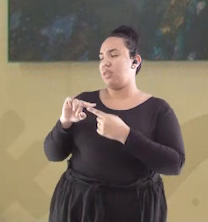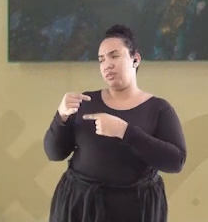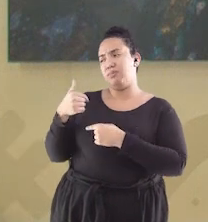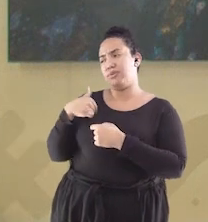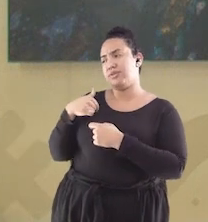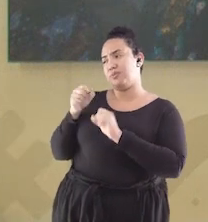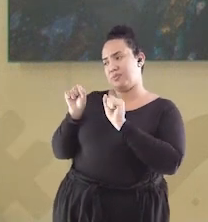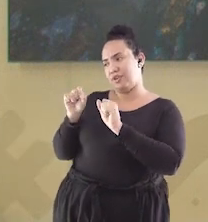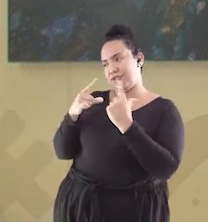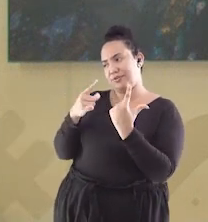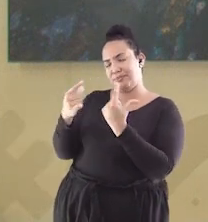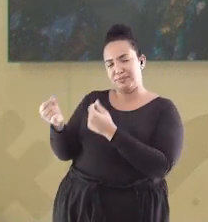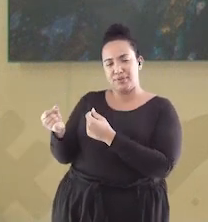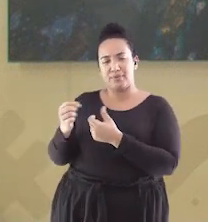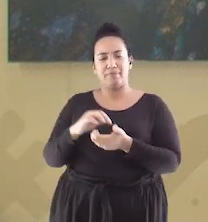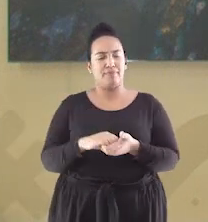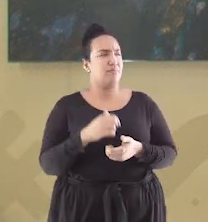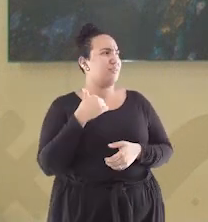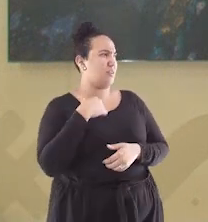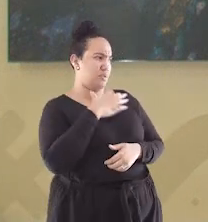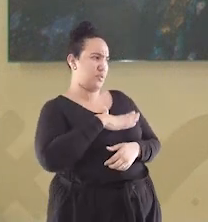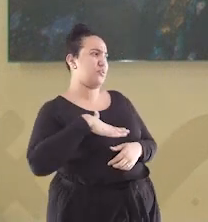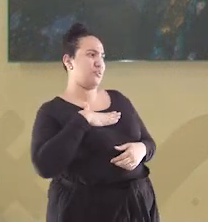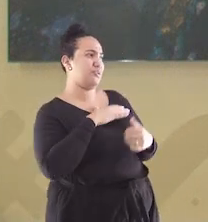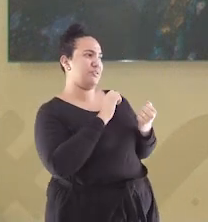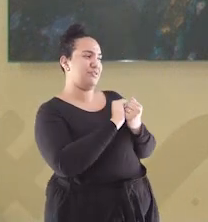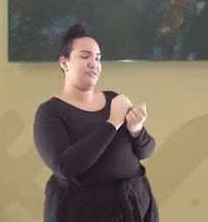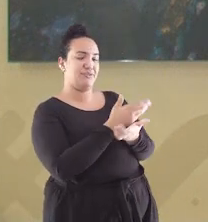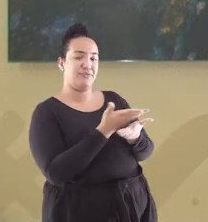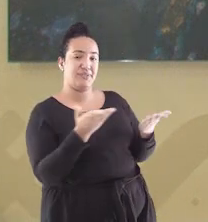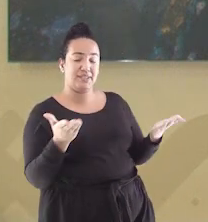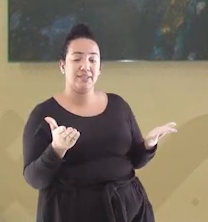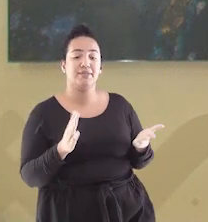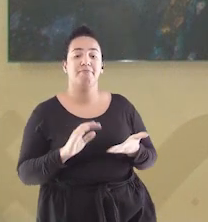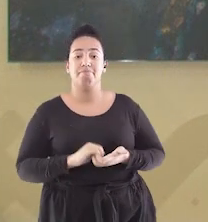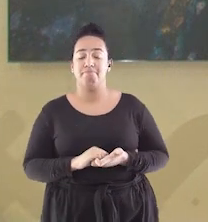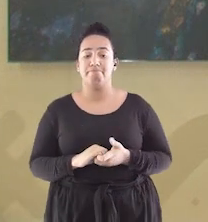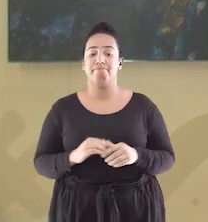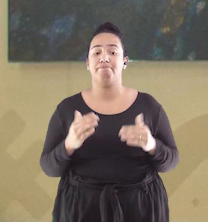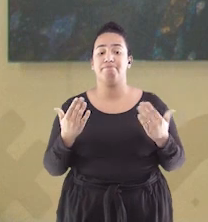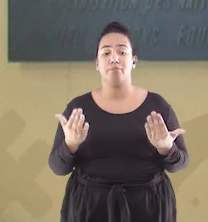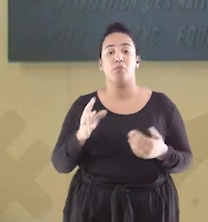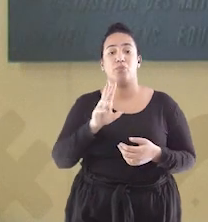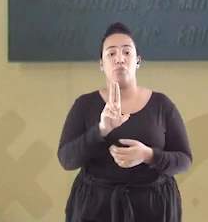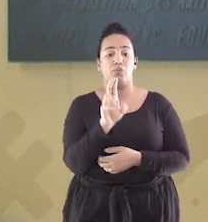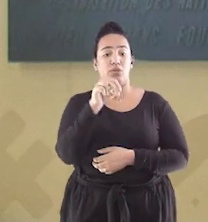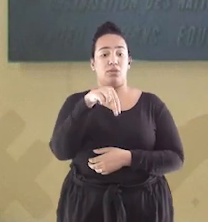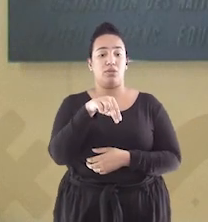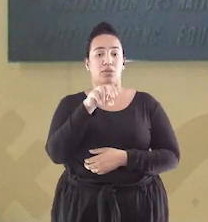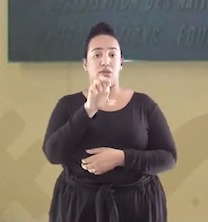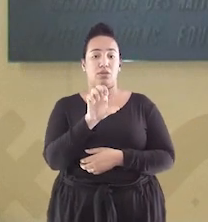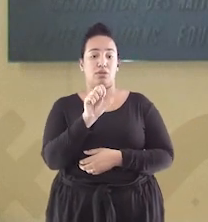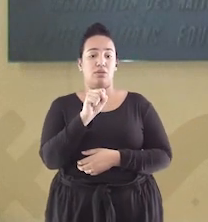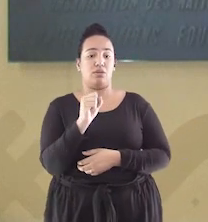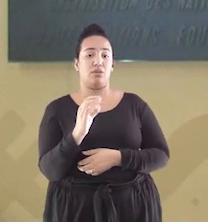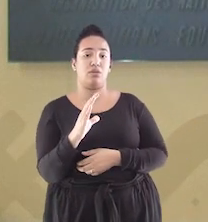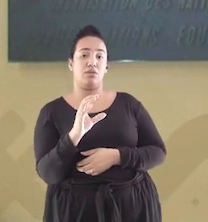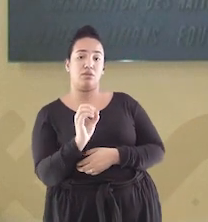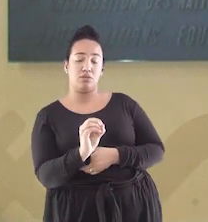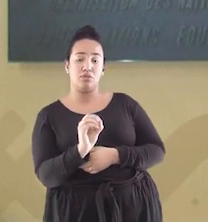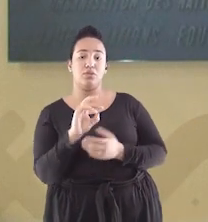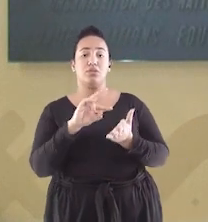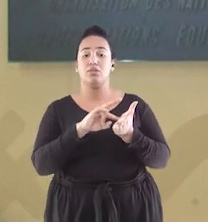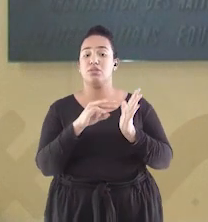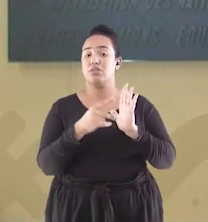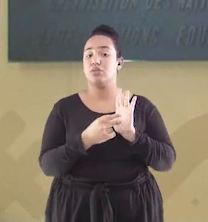tá bom? Que isso, eu estou me divertindo muito aqui com vocês. Bom, UNESCO é uma sigla que significa em